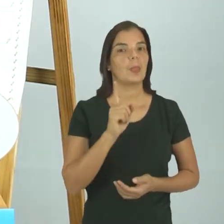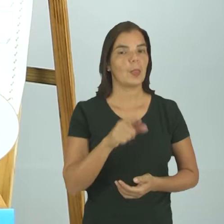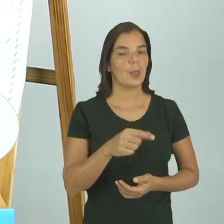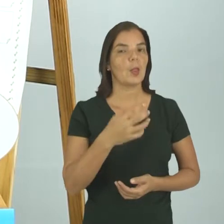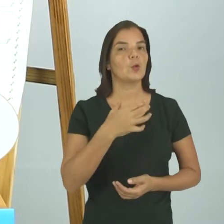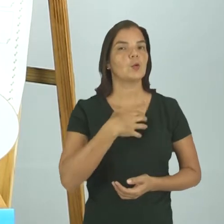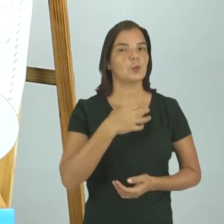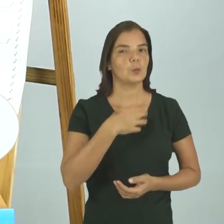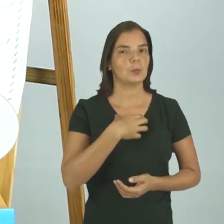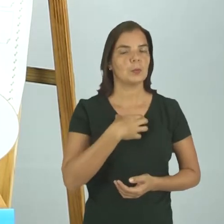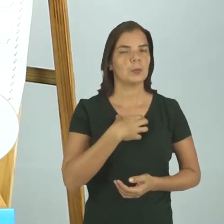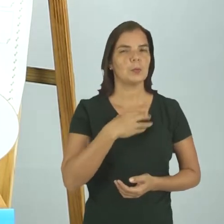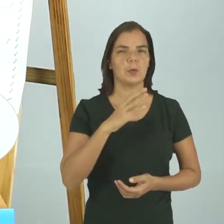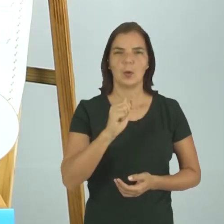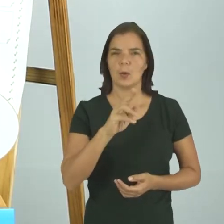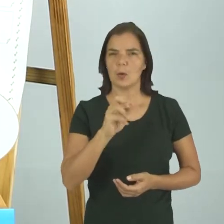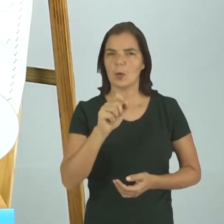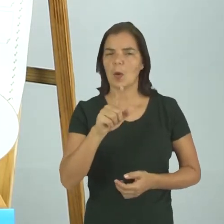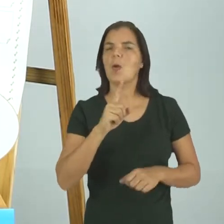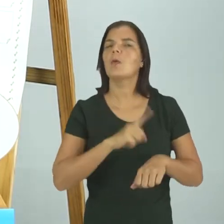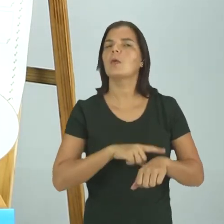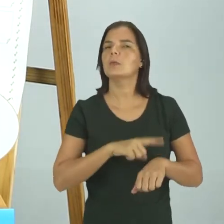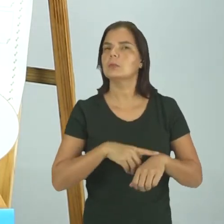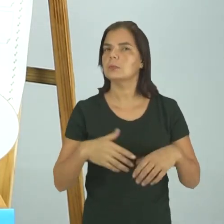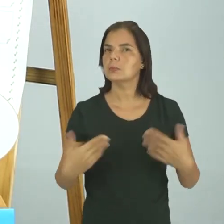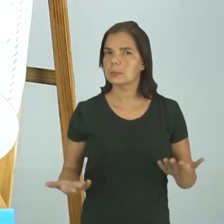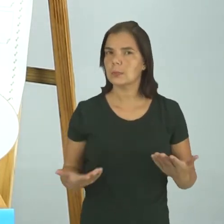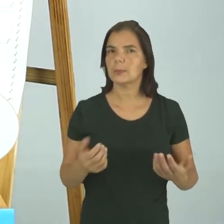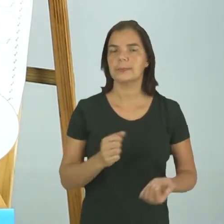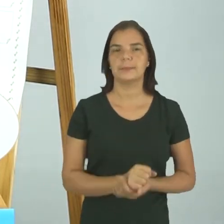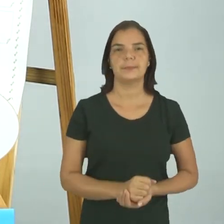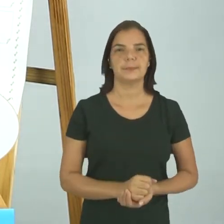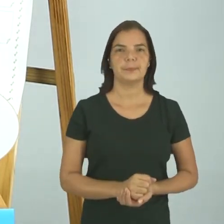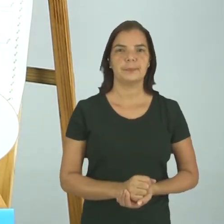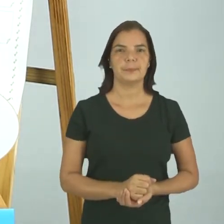Essa ação de Cauê foi em que momento? Vamos lá?